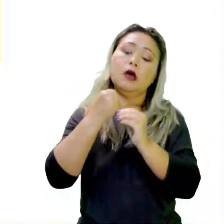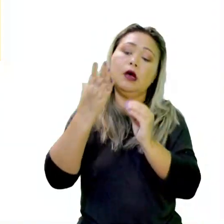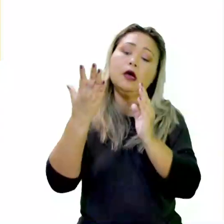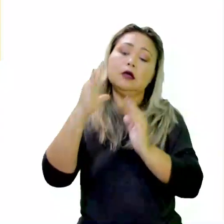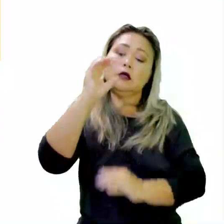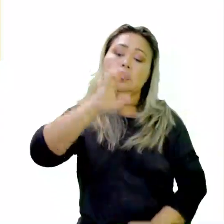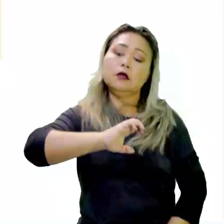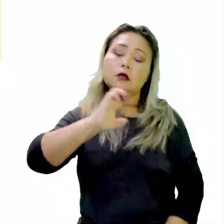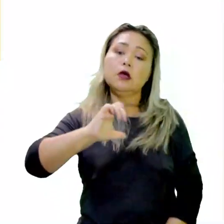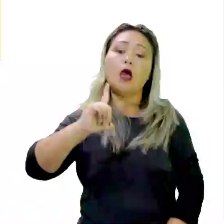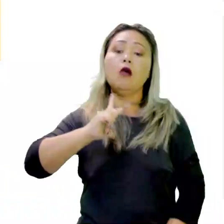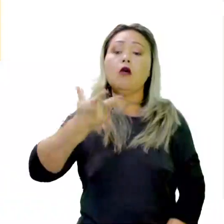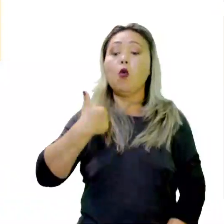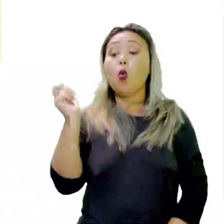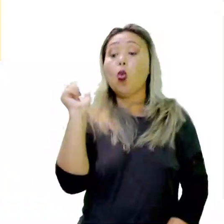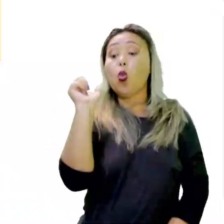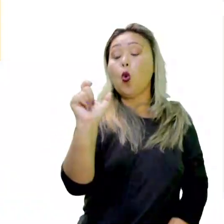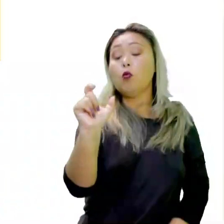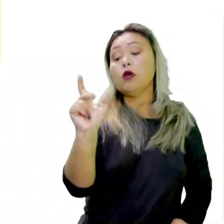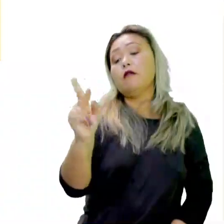Chamada até de arte profana, porque